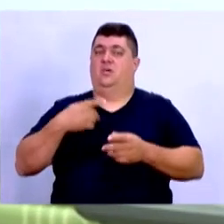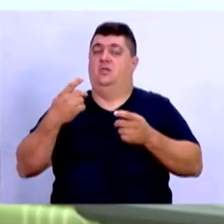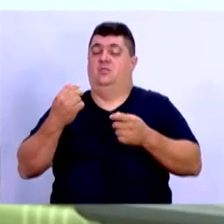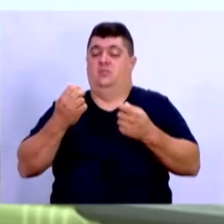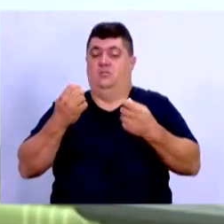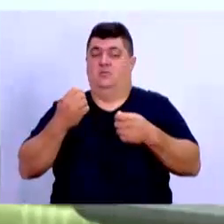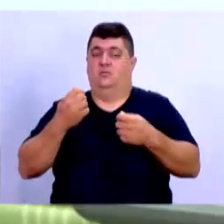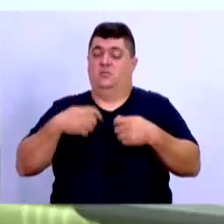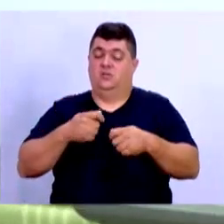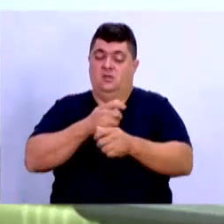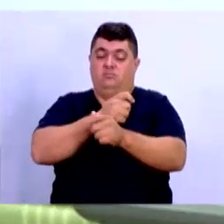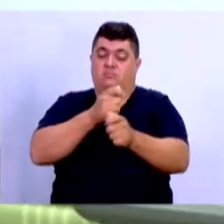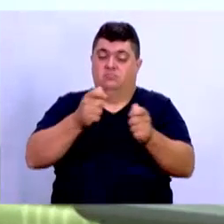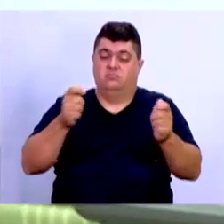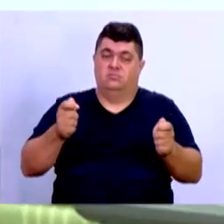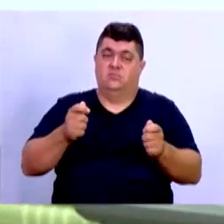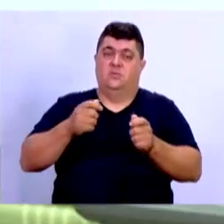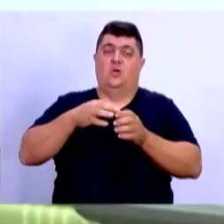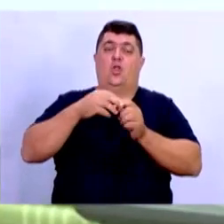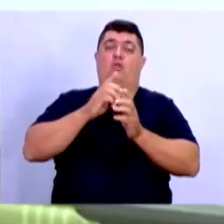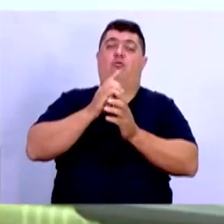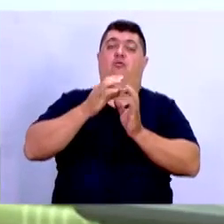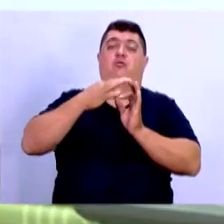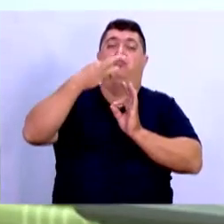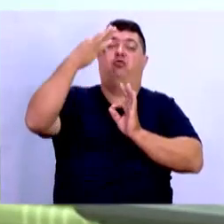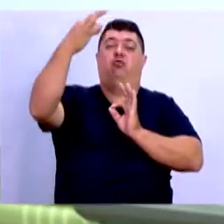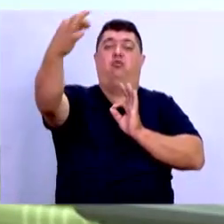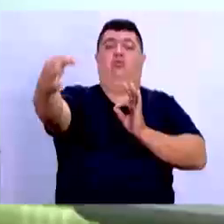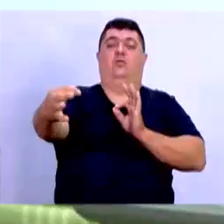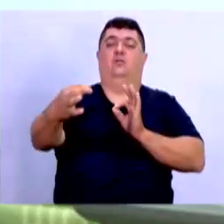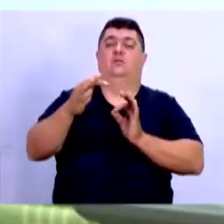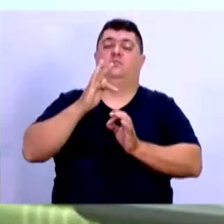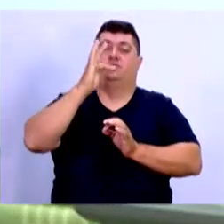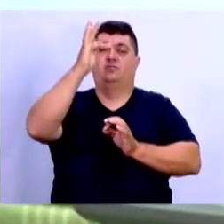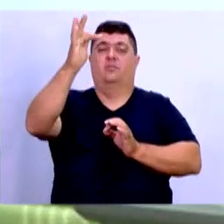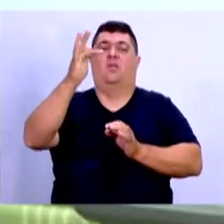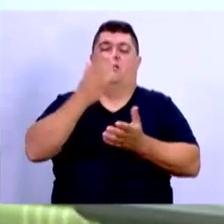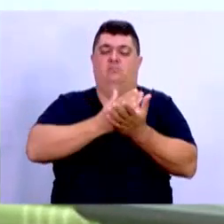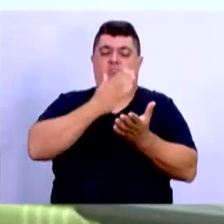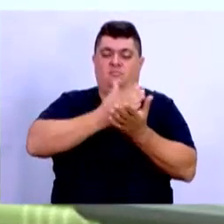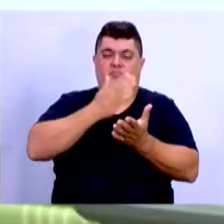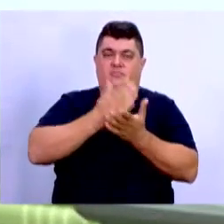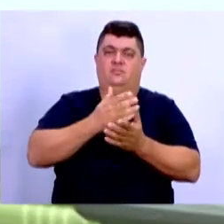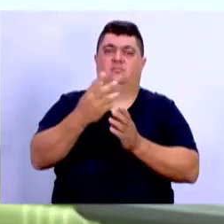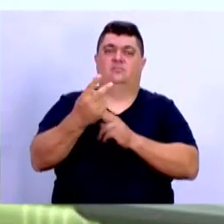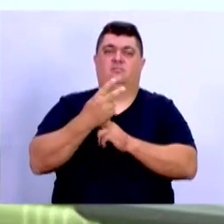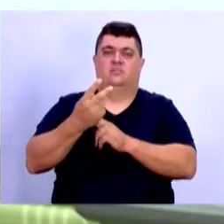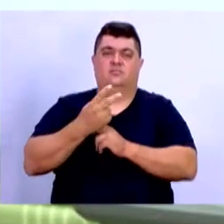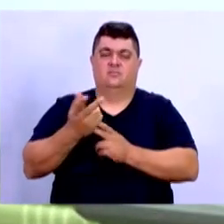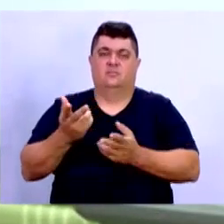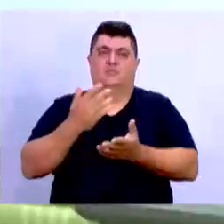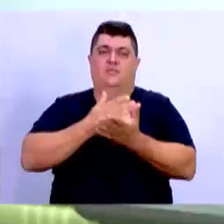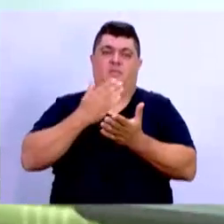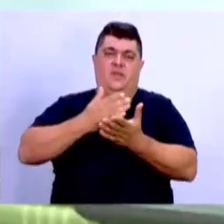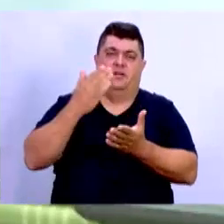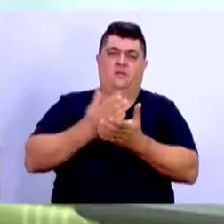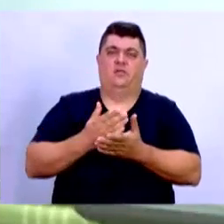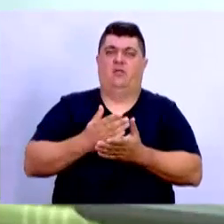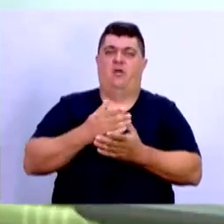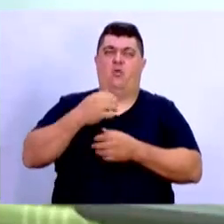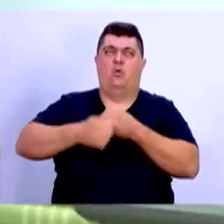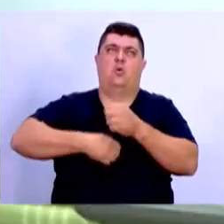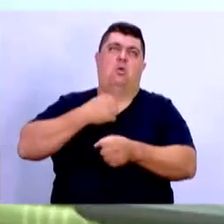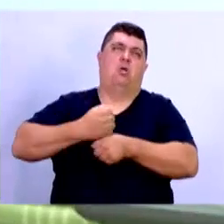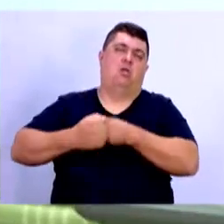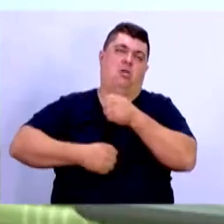Porque existem o quê? As contas a longo prazo, aquelas contas que você parcelou, aquele empréstimo parcelado, que ele vai durar aí